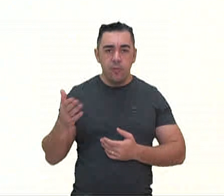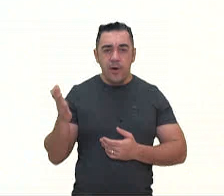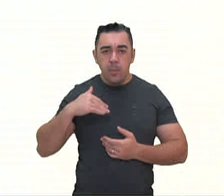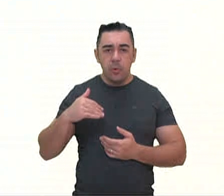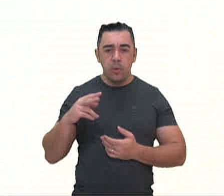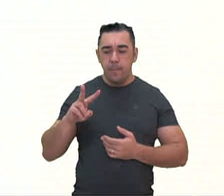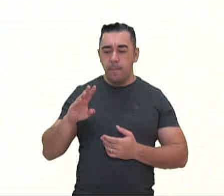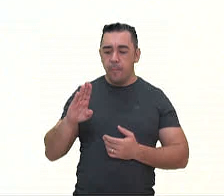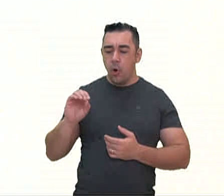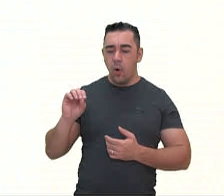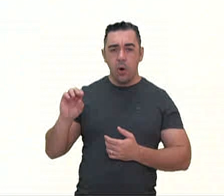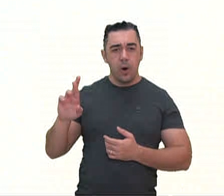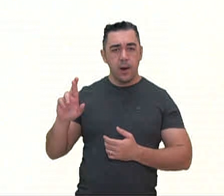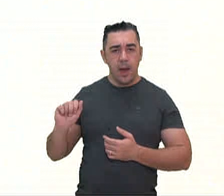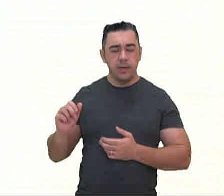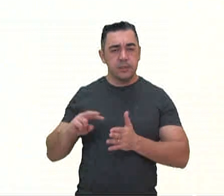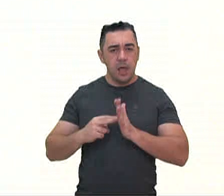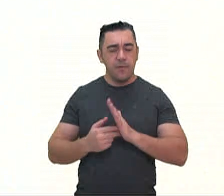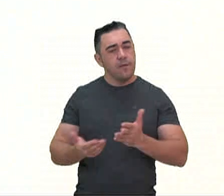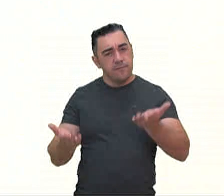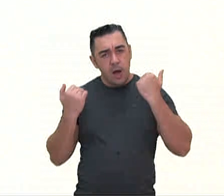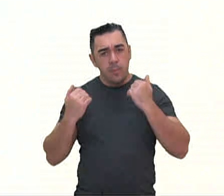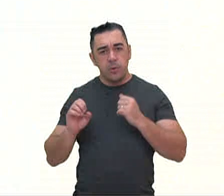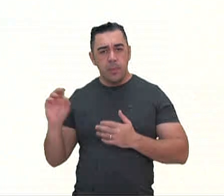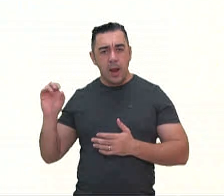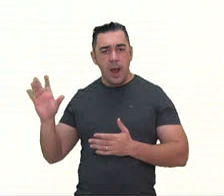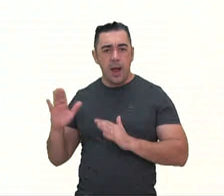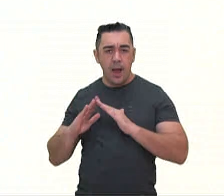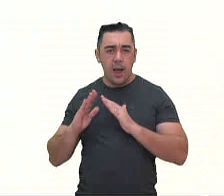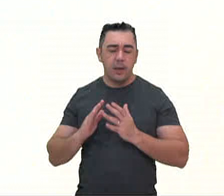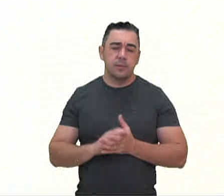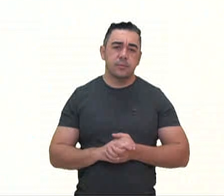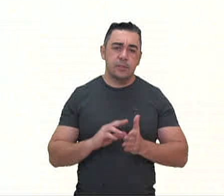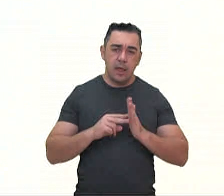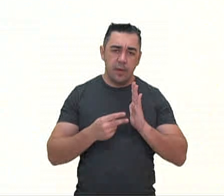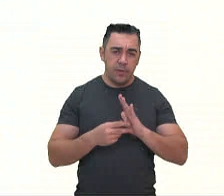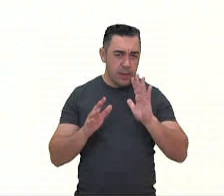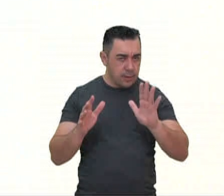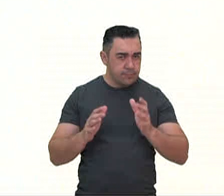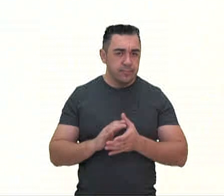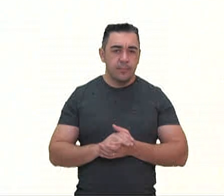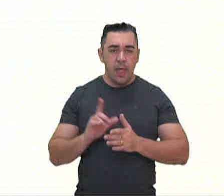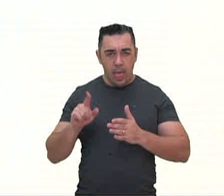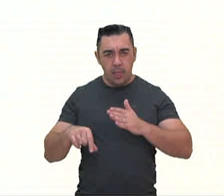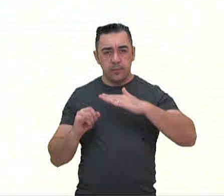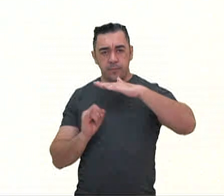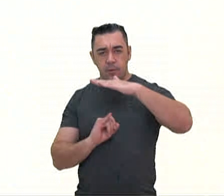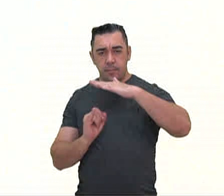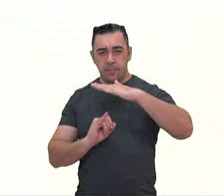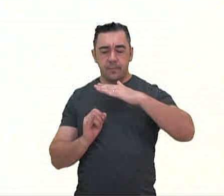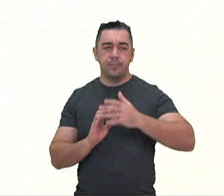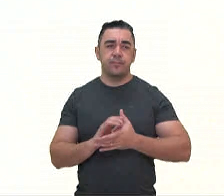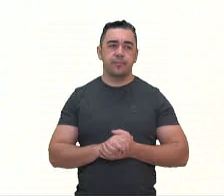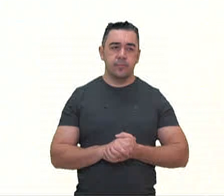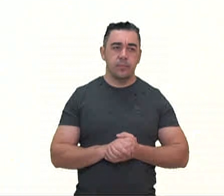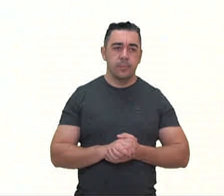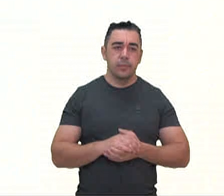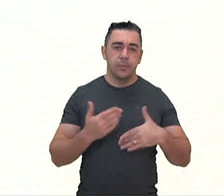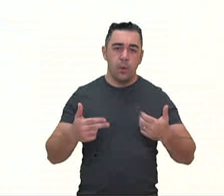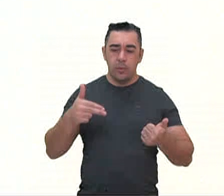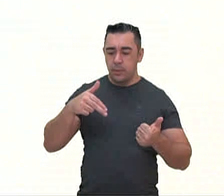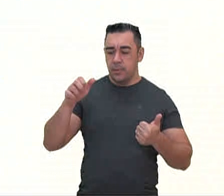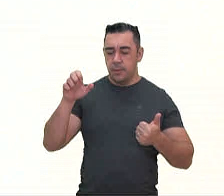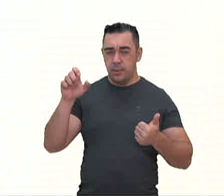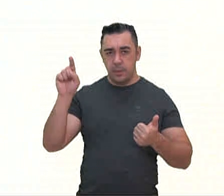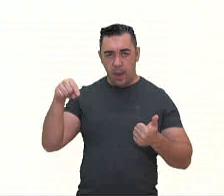vamos embora, vamos fazer aquilo. Letra, a expressão né,